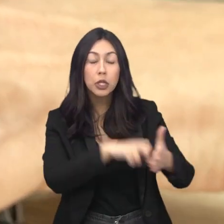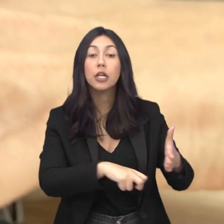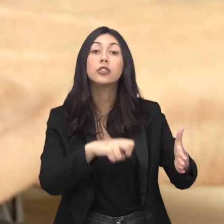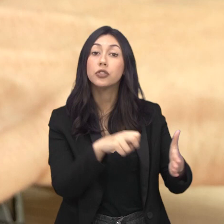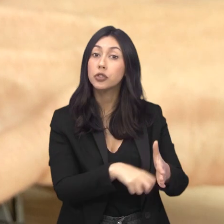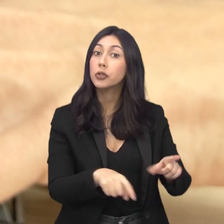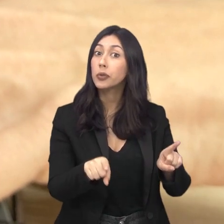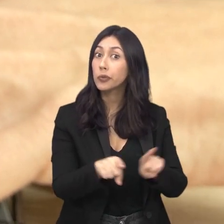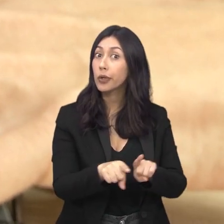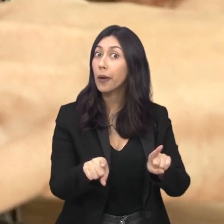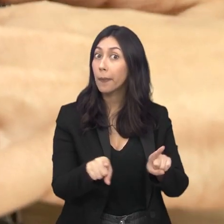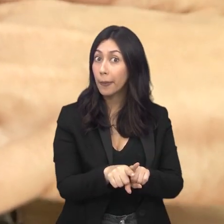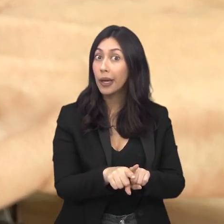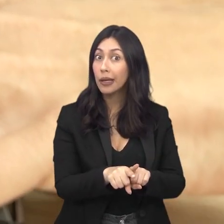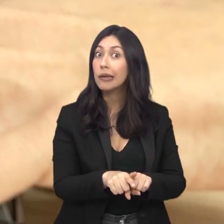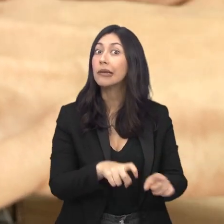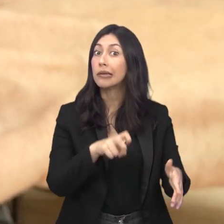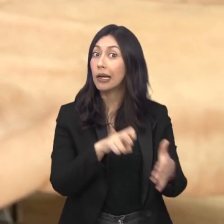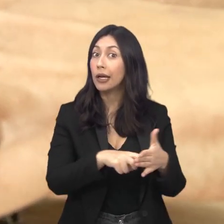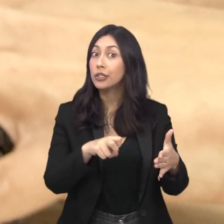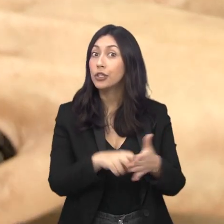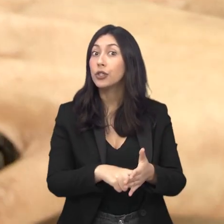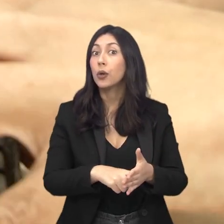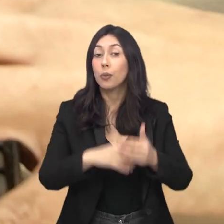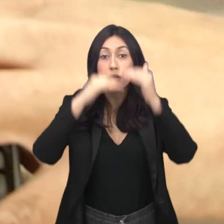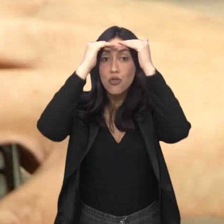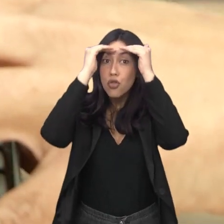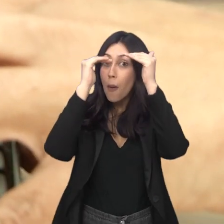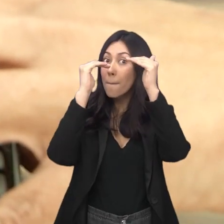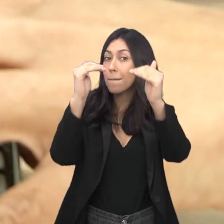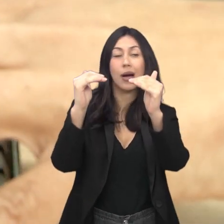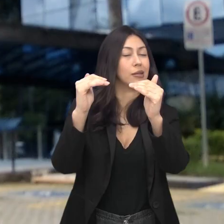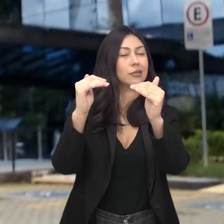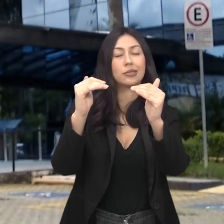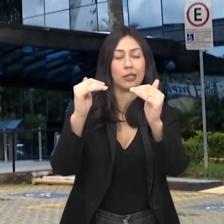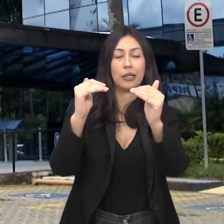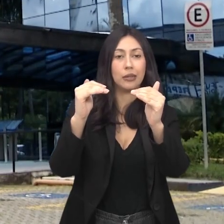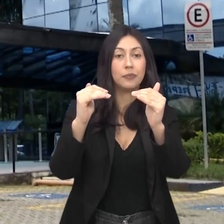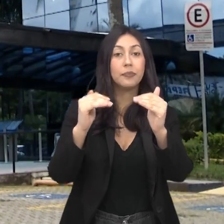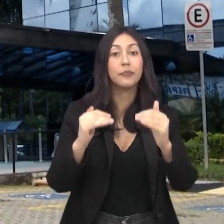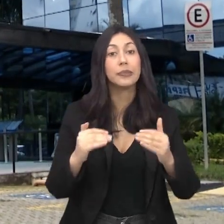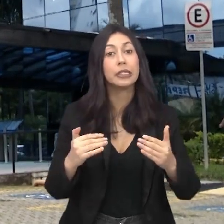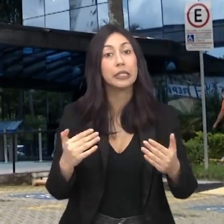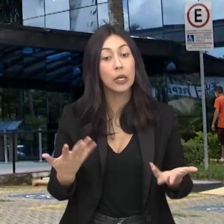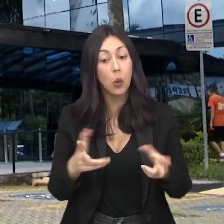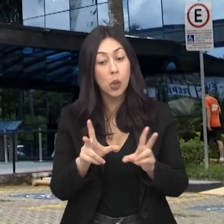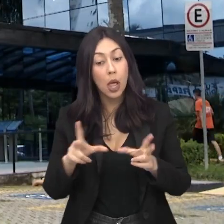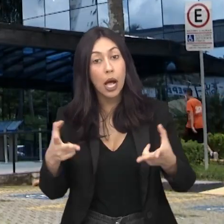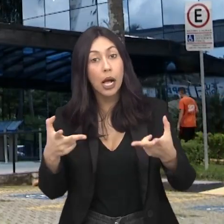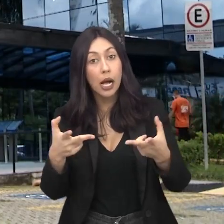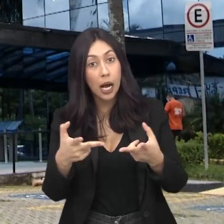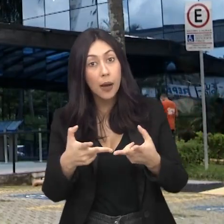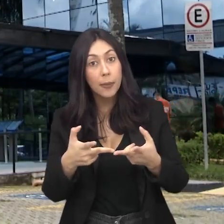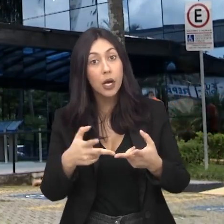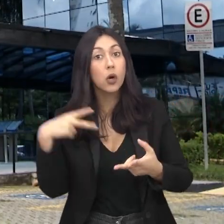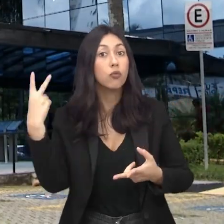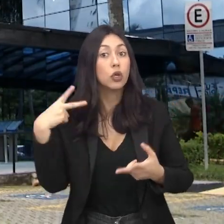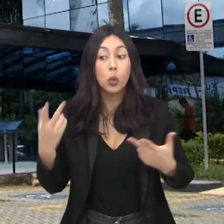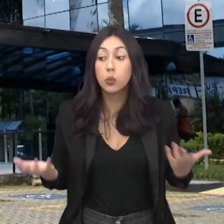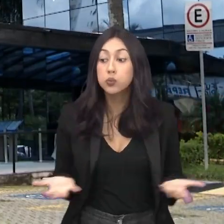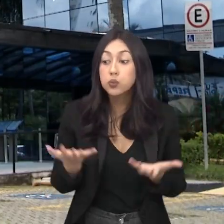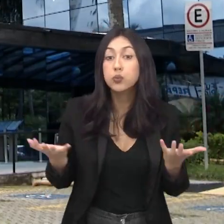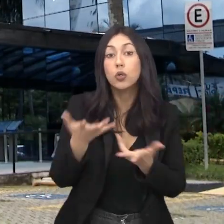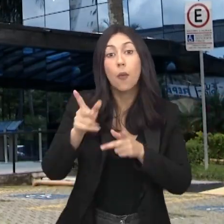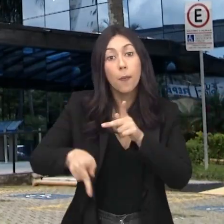isso, respondendo inclusive por improbidade administrativa. Na Câmara, a participação da população é